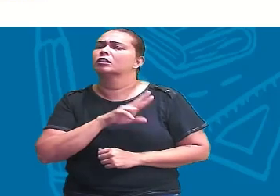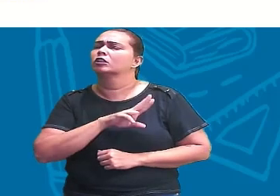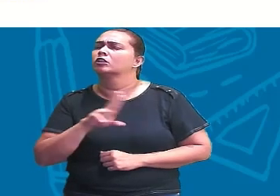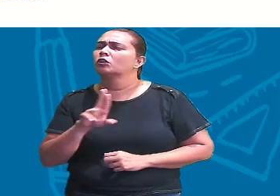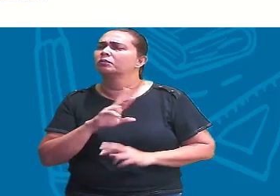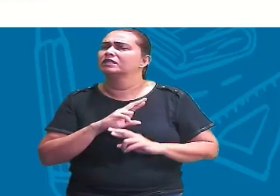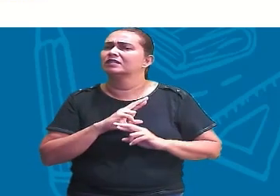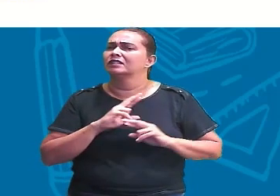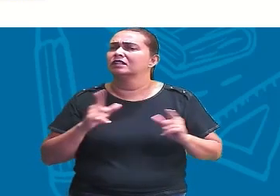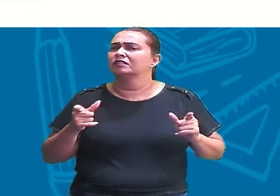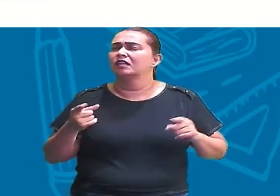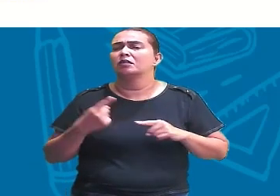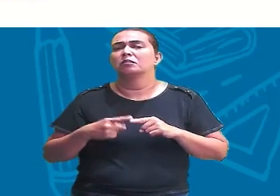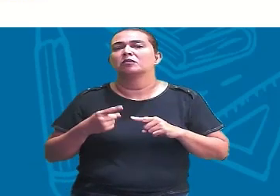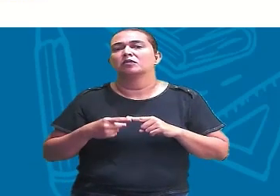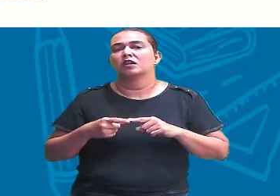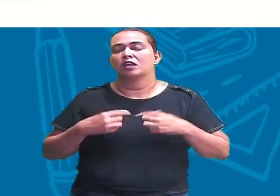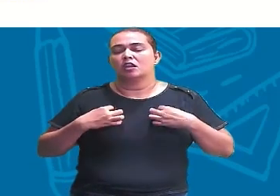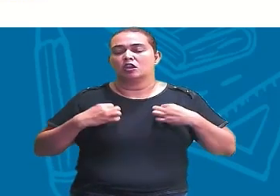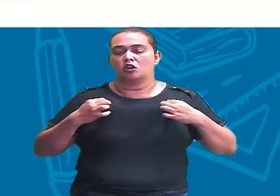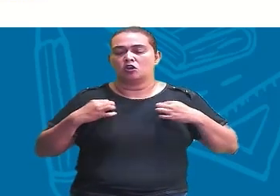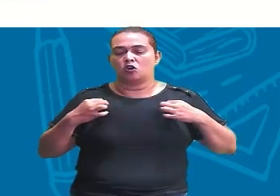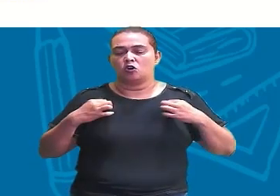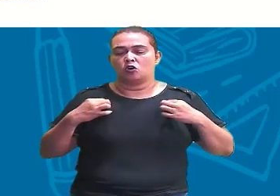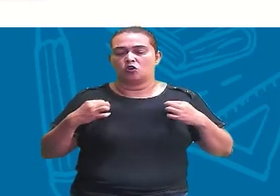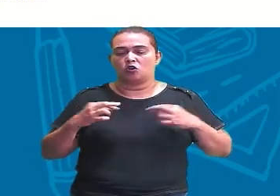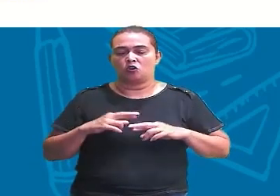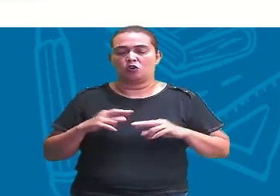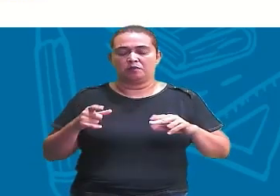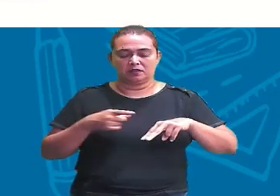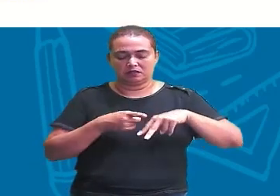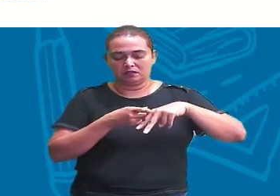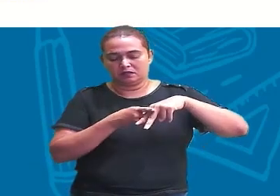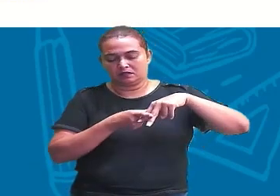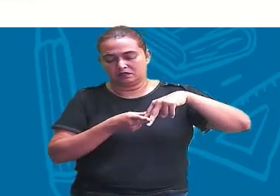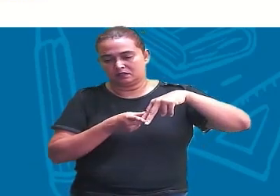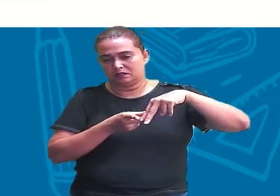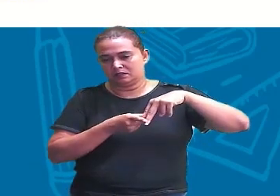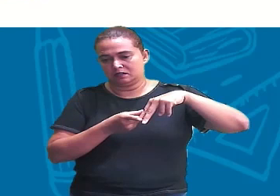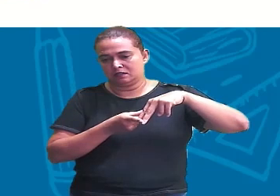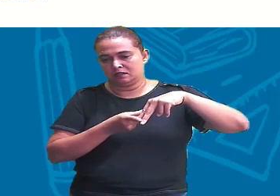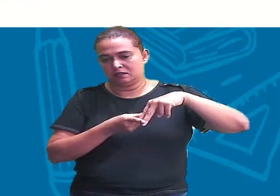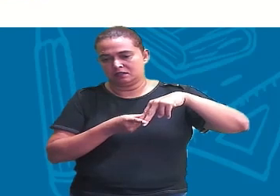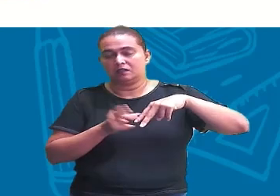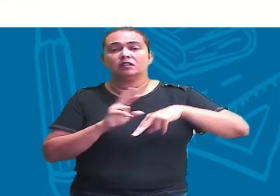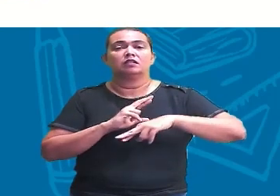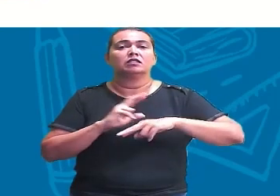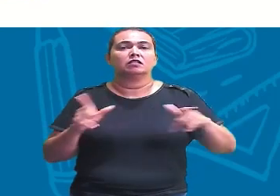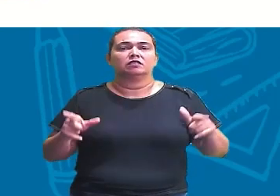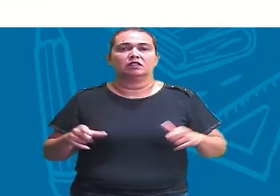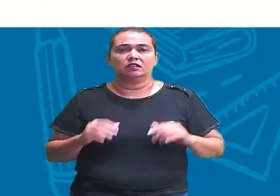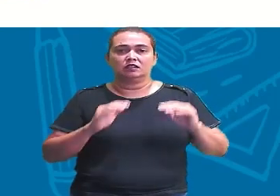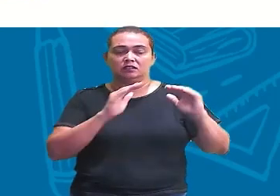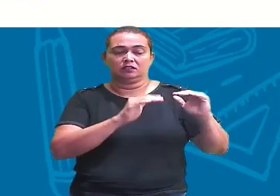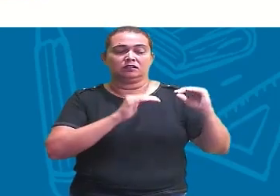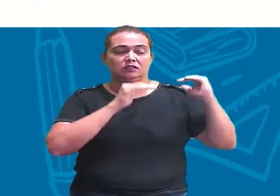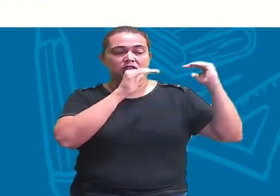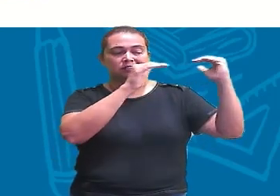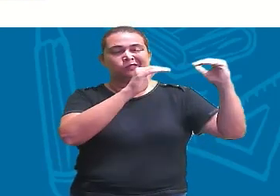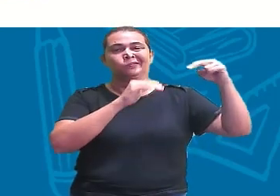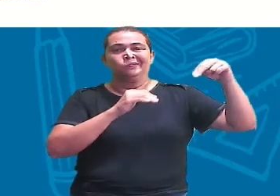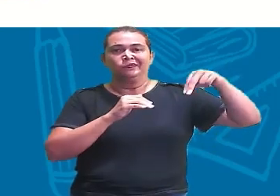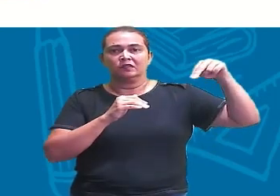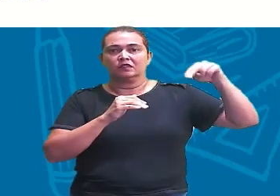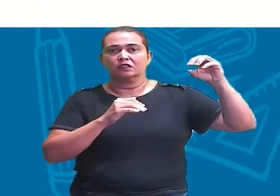mas uma calça de algodão grosseira, né? A nobreza, como vocês sabem, era um grupo social que vivia no luxo, né? Viviam em festas,